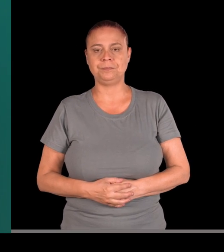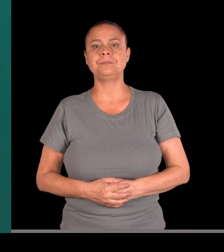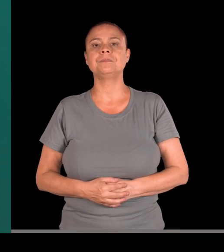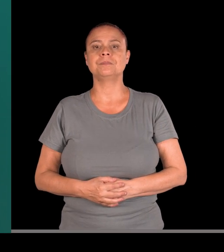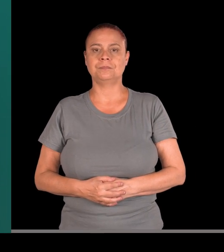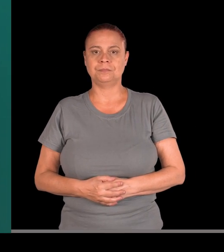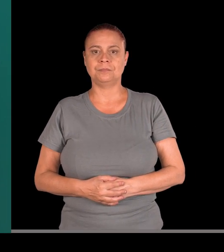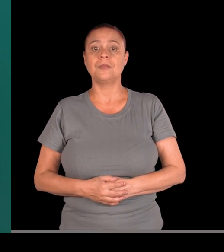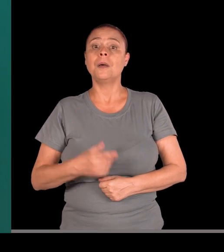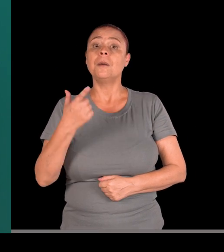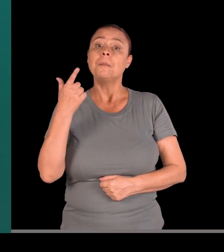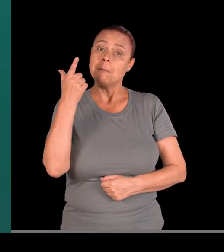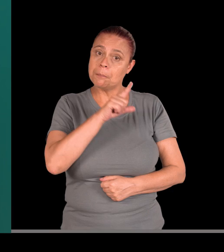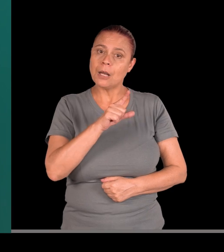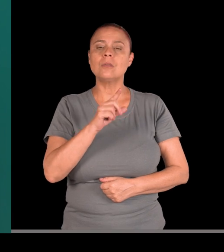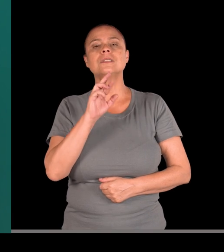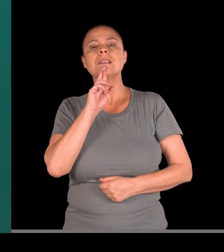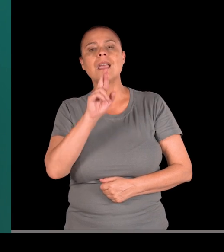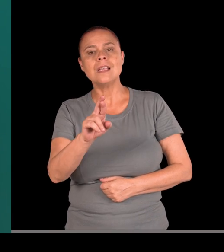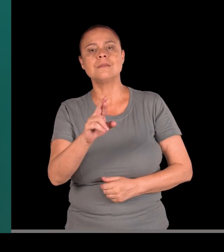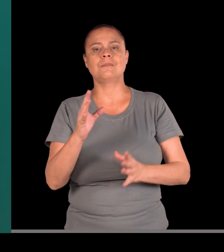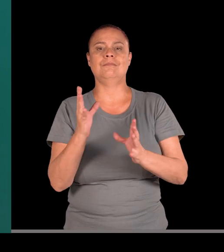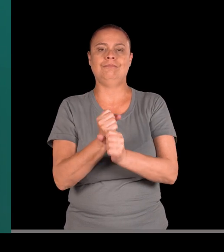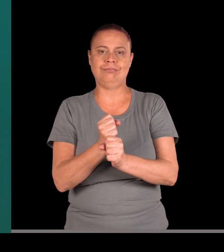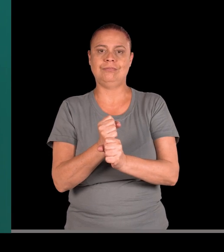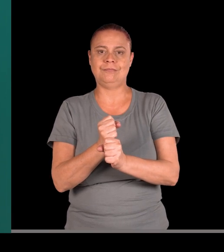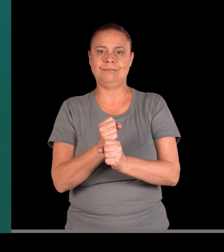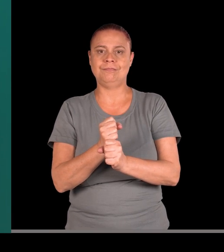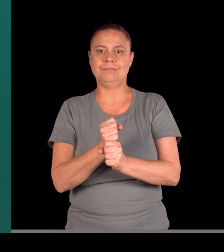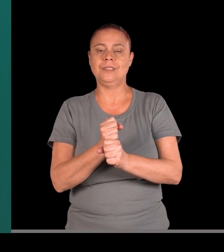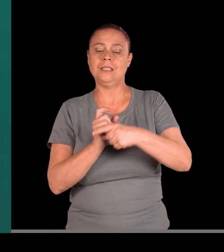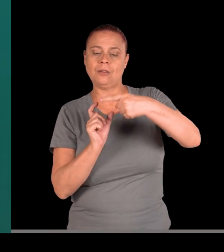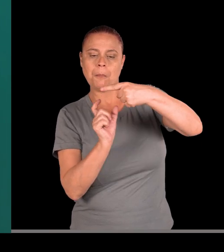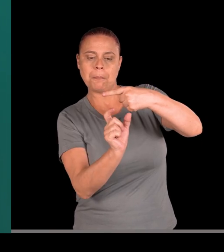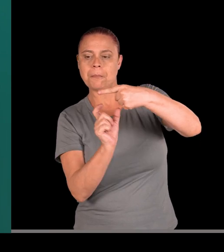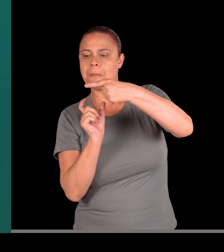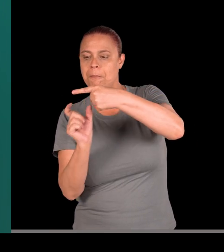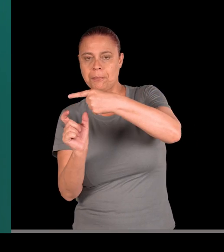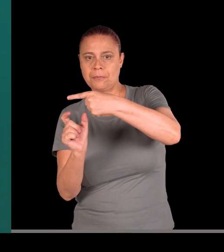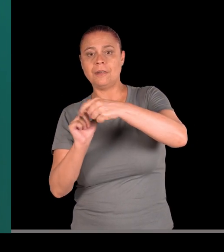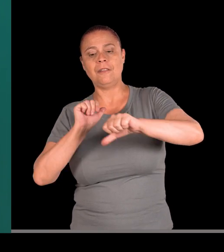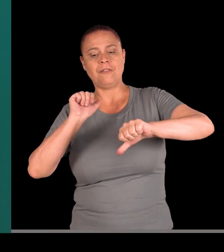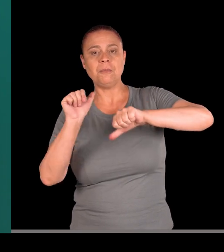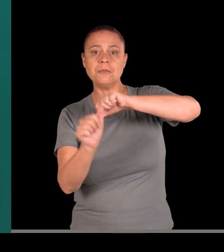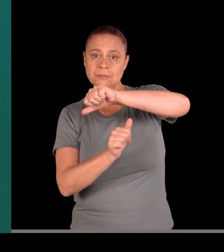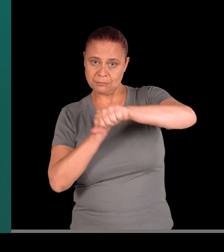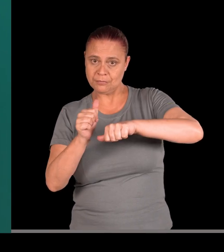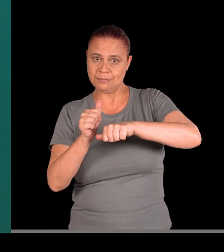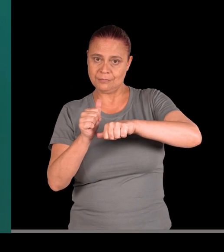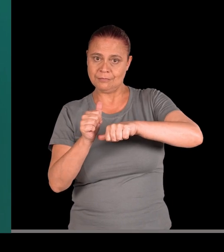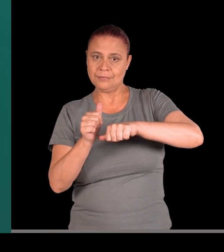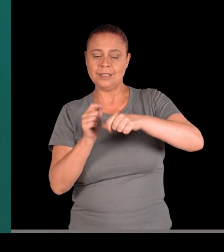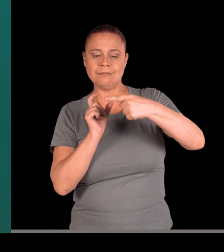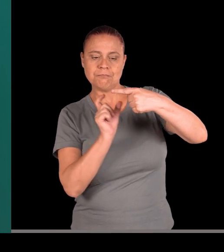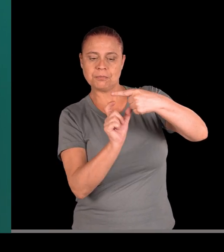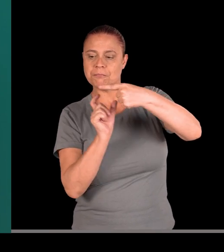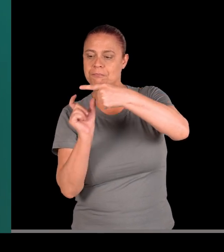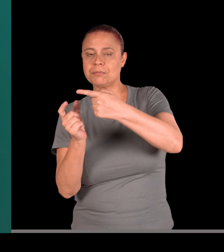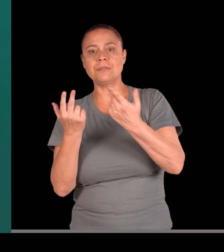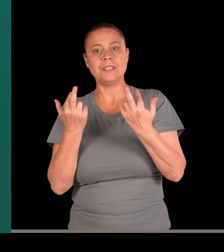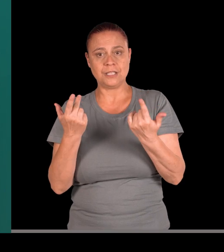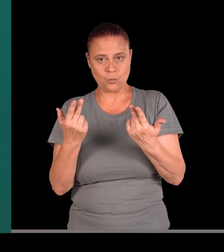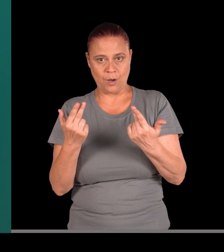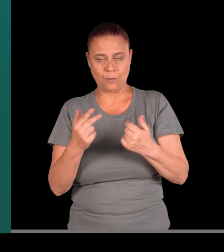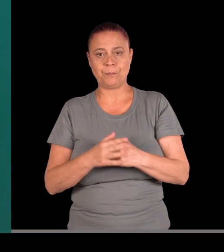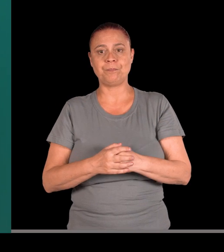e a esta segunda fração, para poder resolver. Então, nós vamos transformar estes denominadores, que são diferentes, em